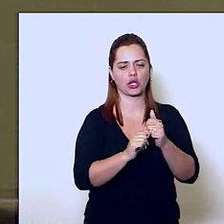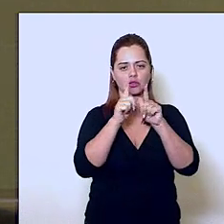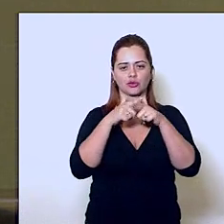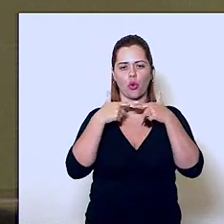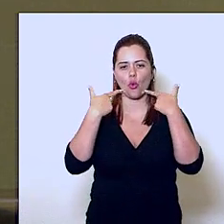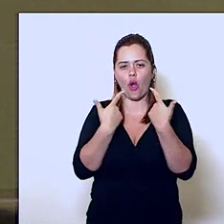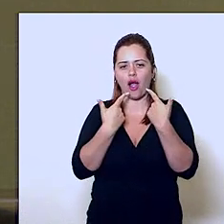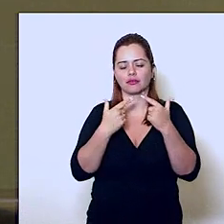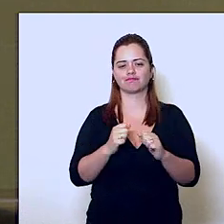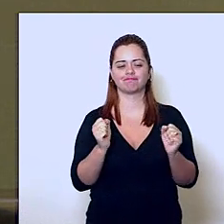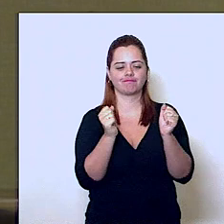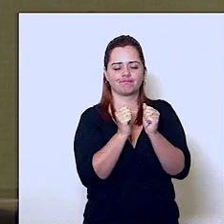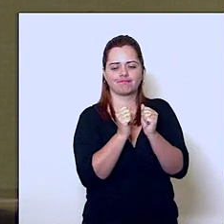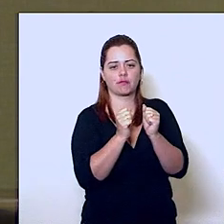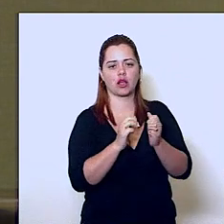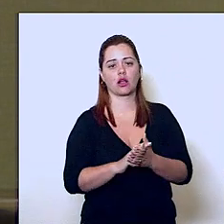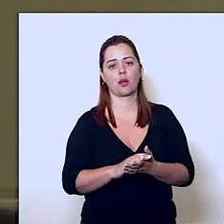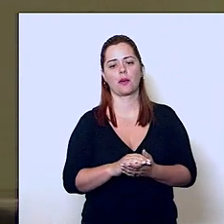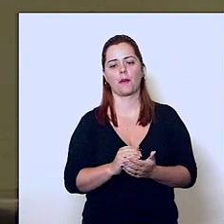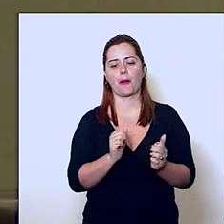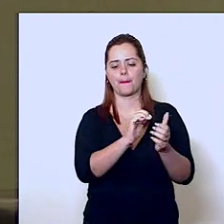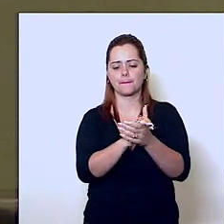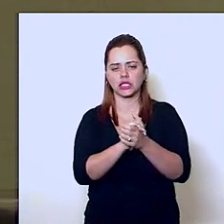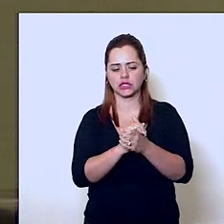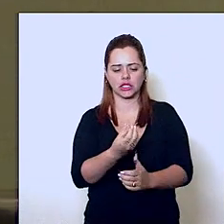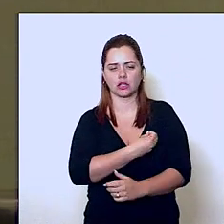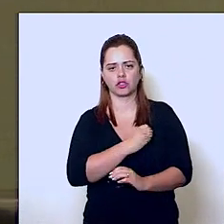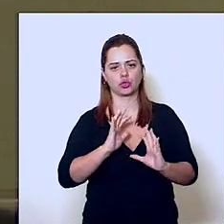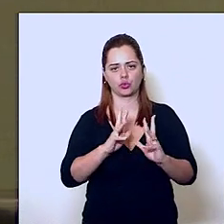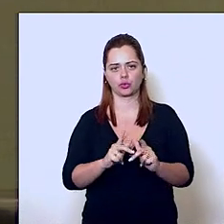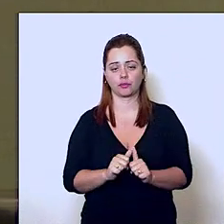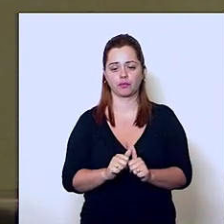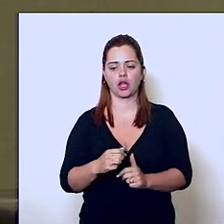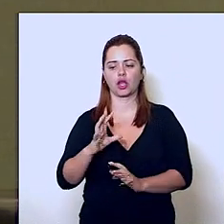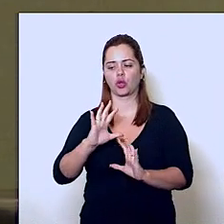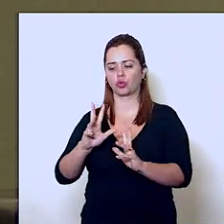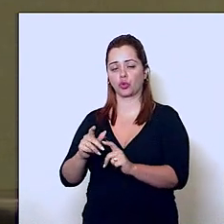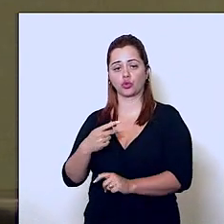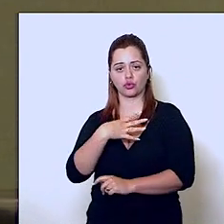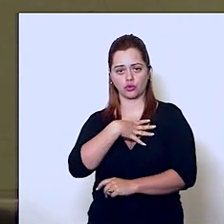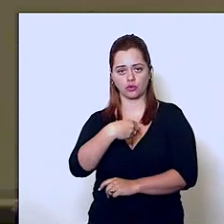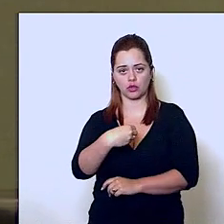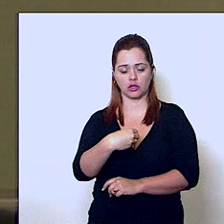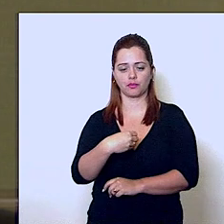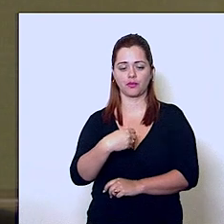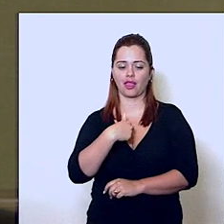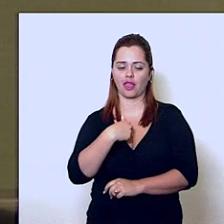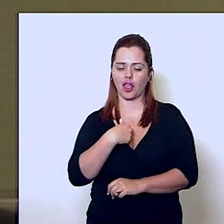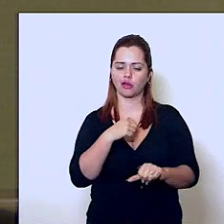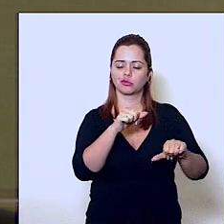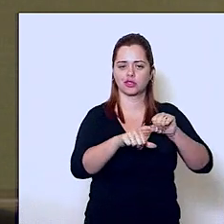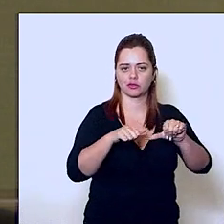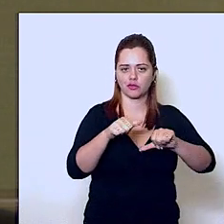uma extraordinária parceira da vida toda. Com seus filhos, que eu me transformei em parte da família também,